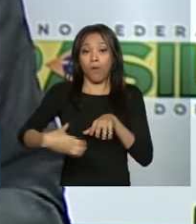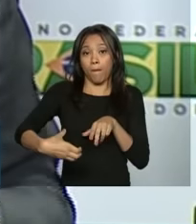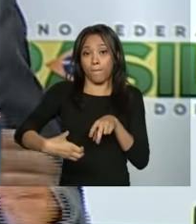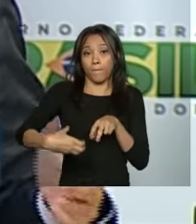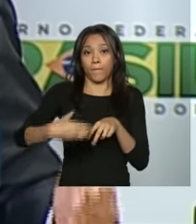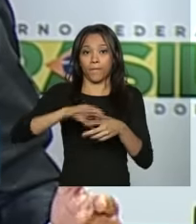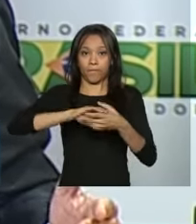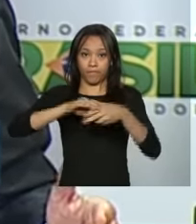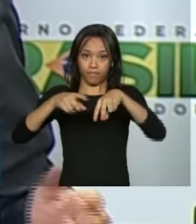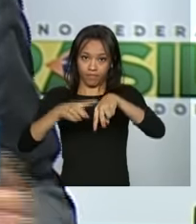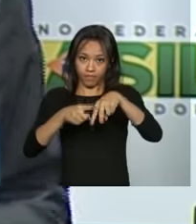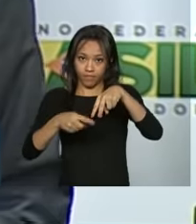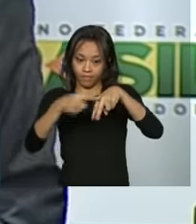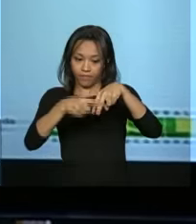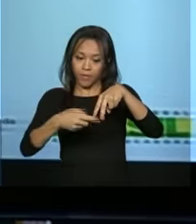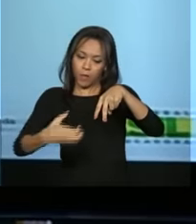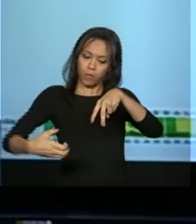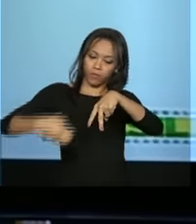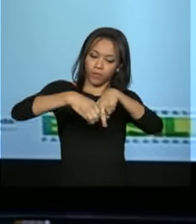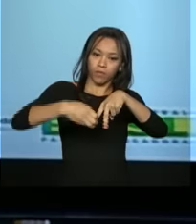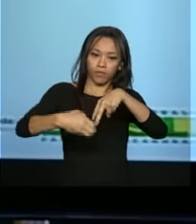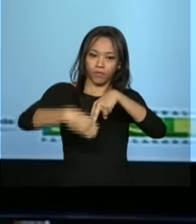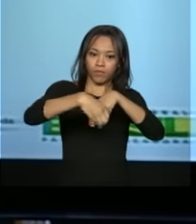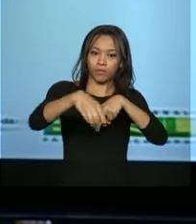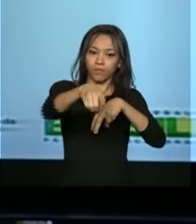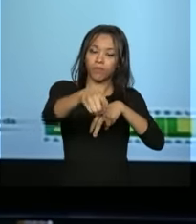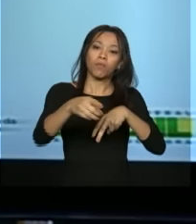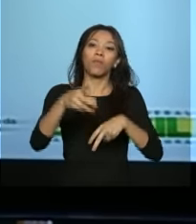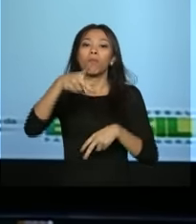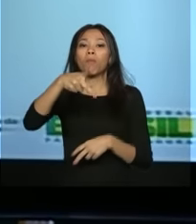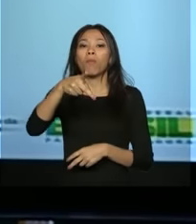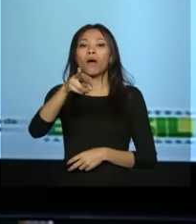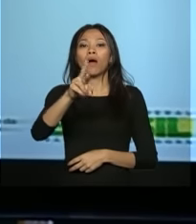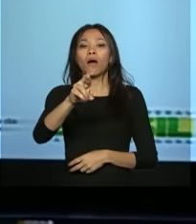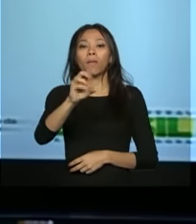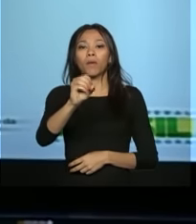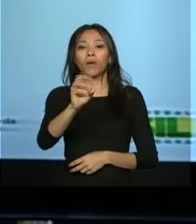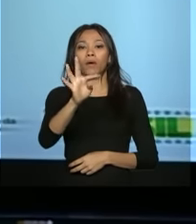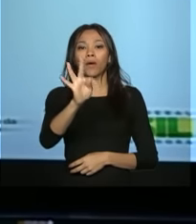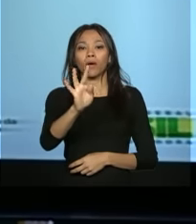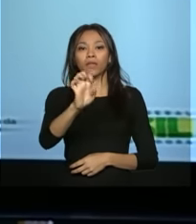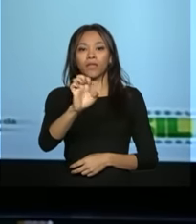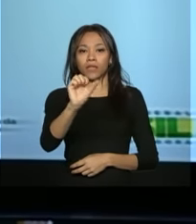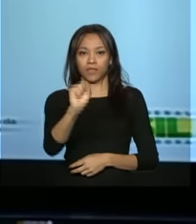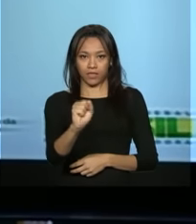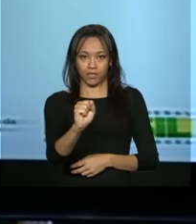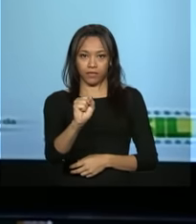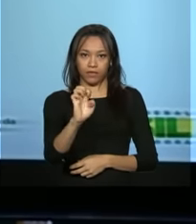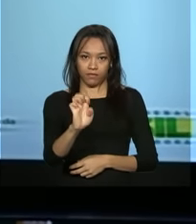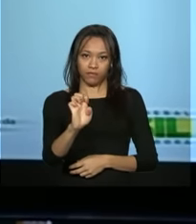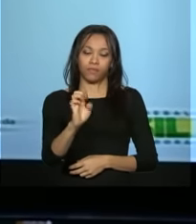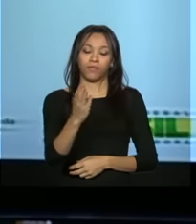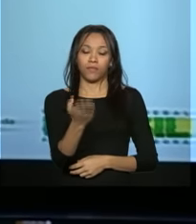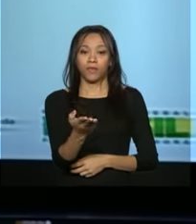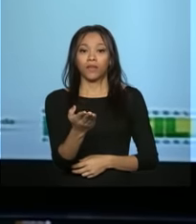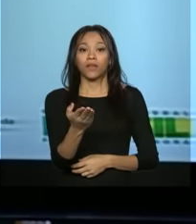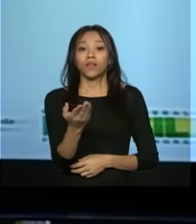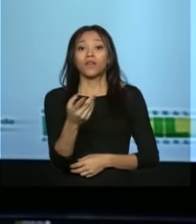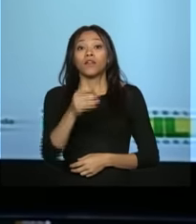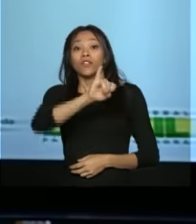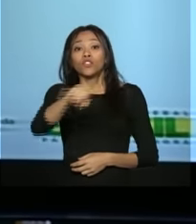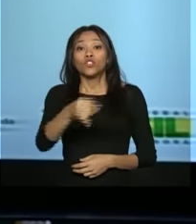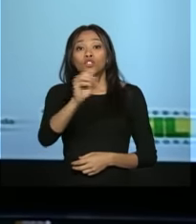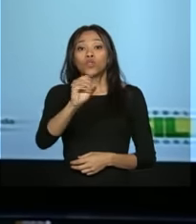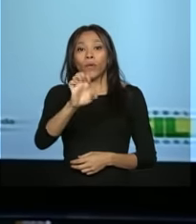identificada por uma consultoria Tá certo que compõe inclusive uma publicação né E que acho que nos ajuda muito a entender como que uma